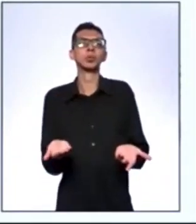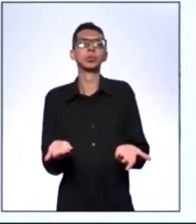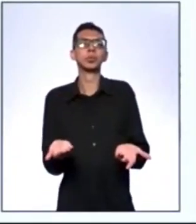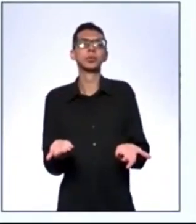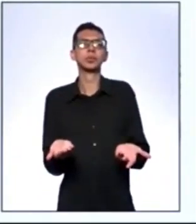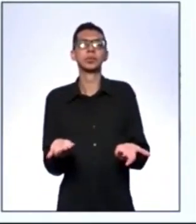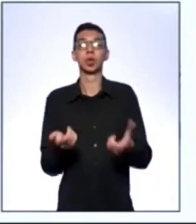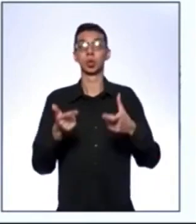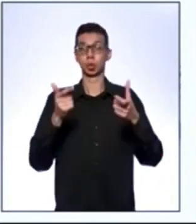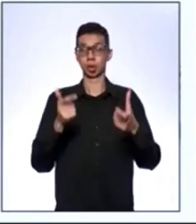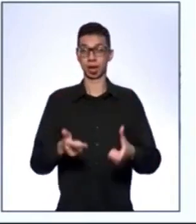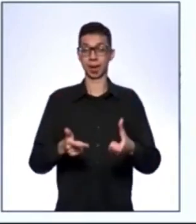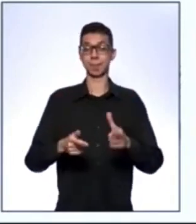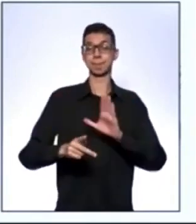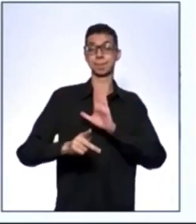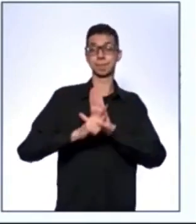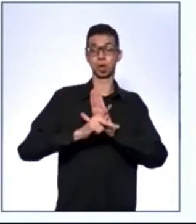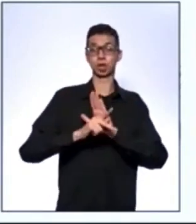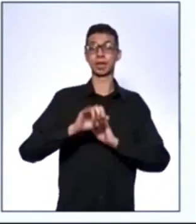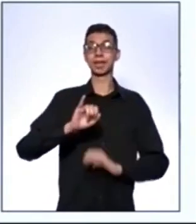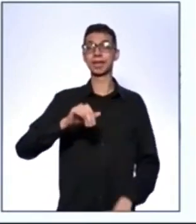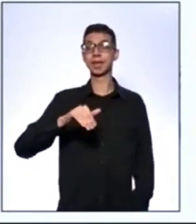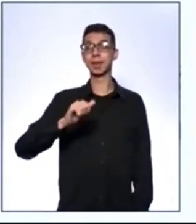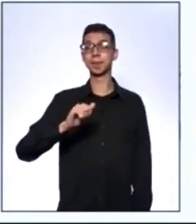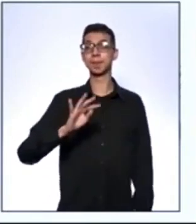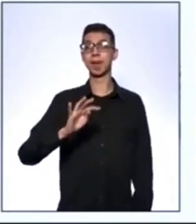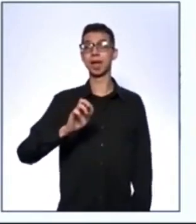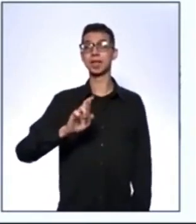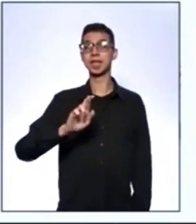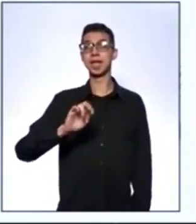patrimônio imaterial da cultura de um povo?